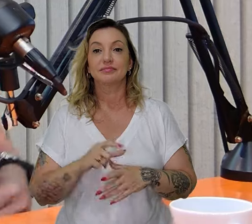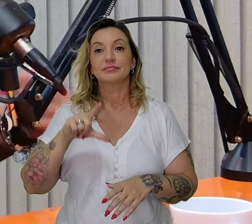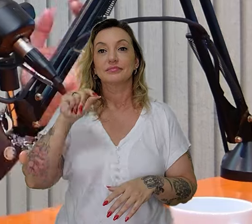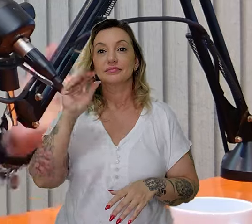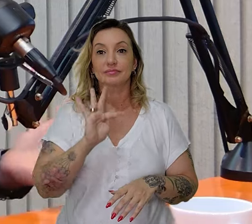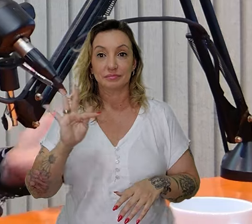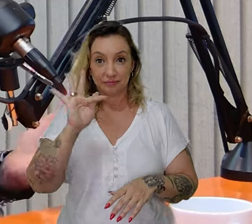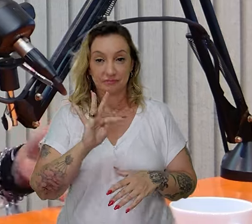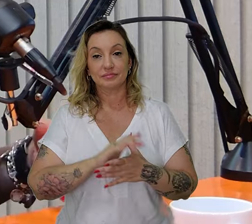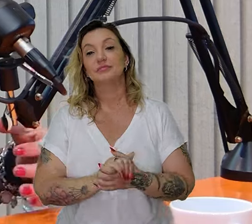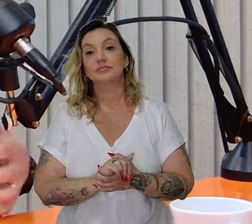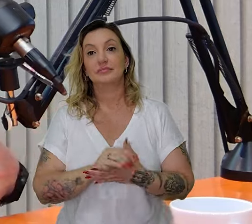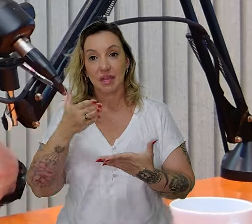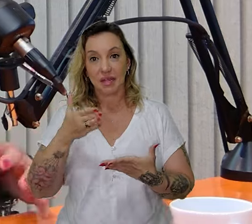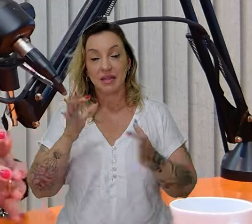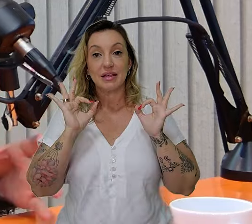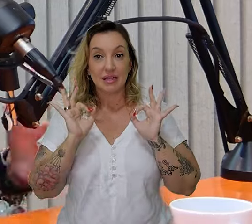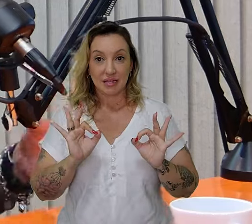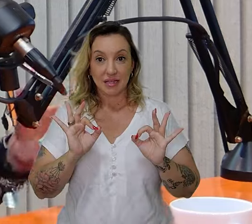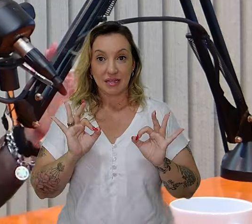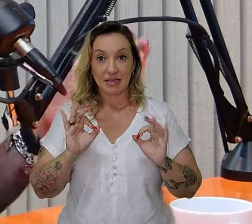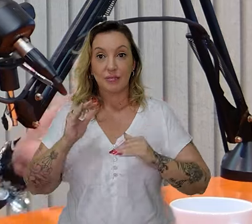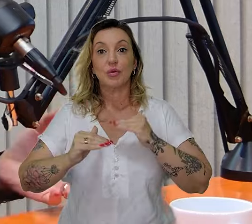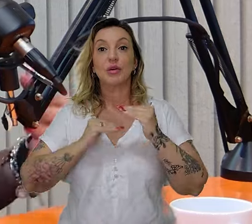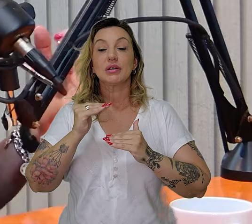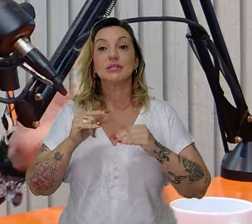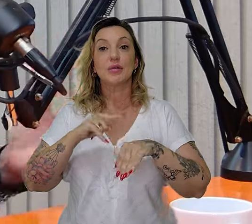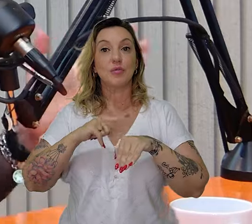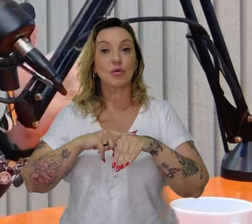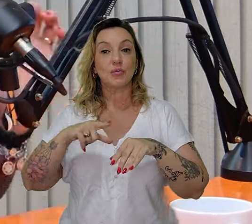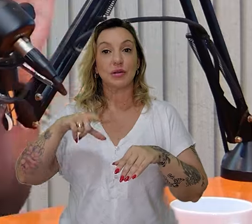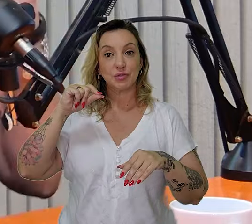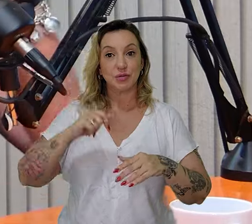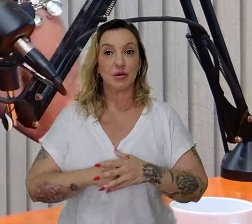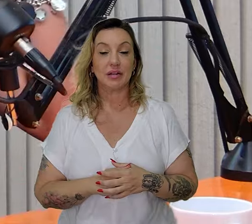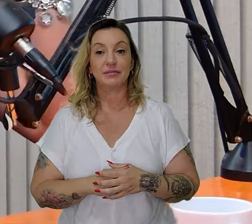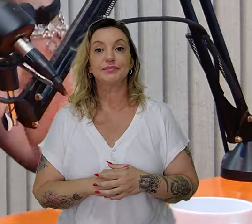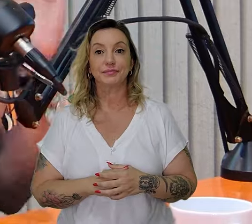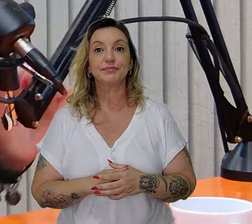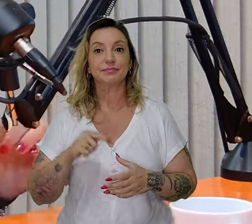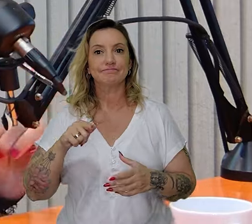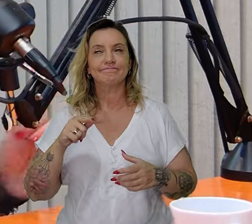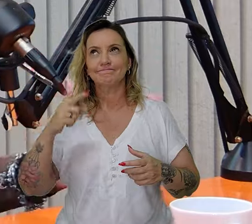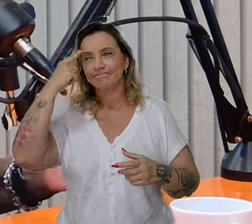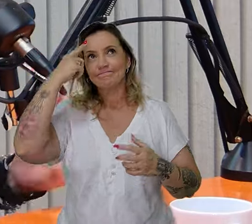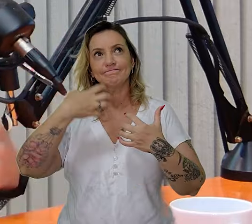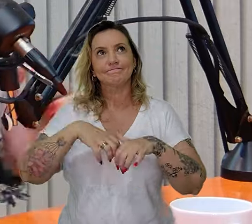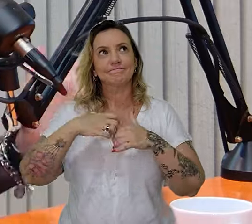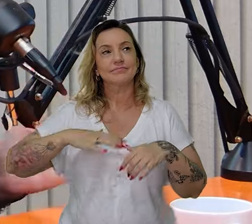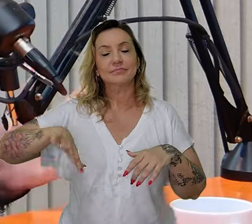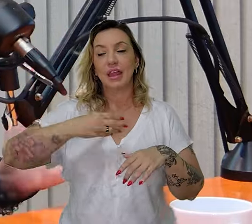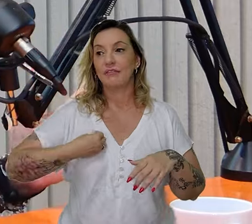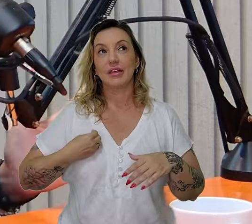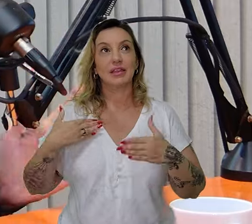escolhi na faculdade e esse Exatamente esse processo do momento da Escolha ele é muito emblemático do